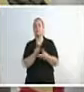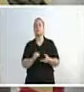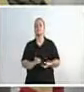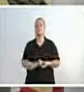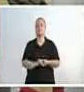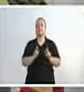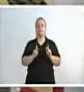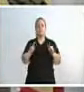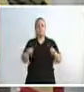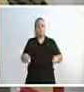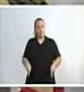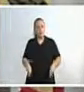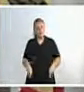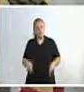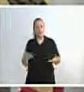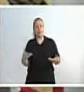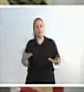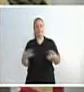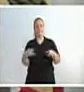né,